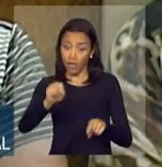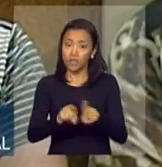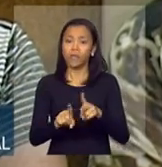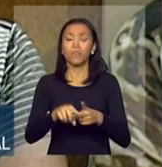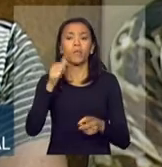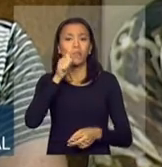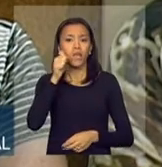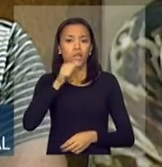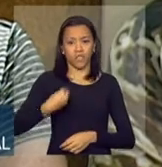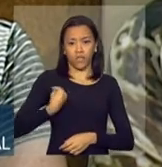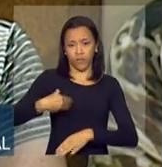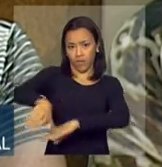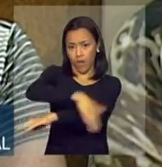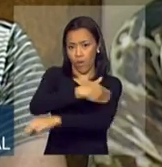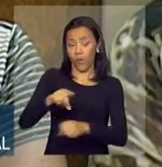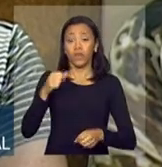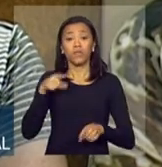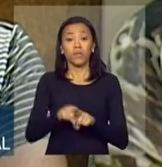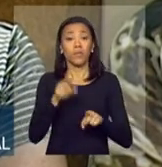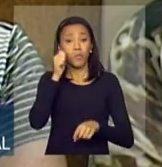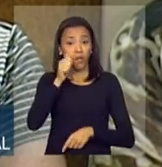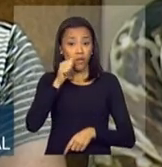solidária. O seguro